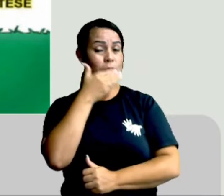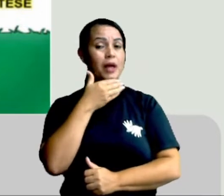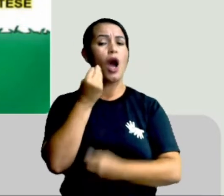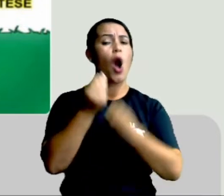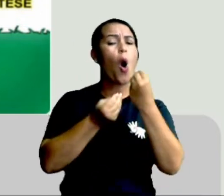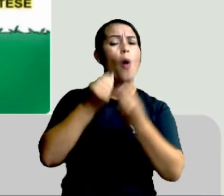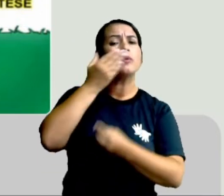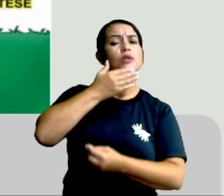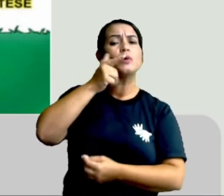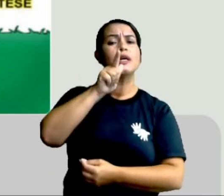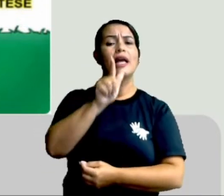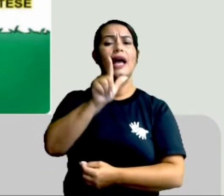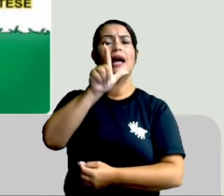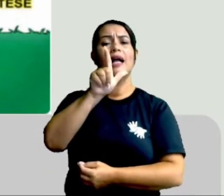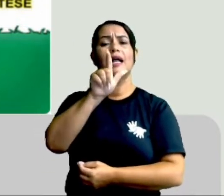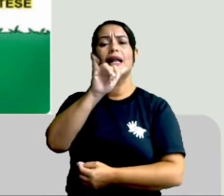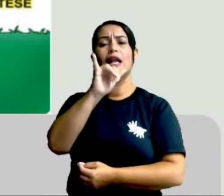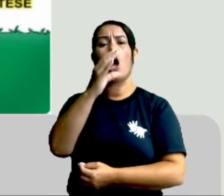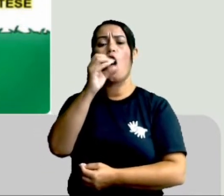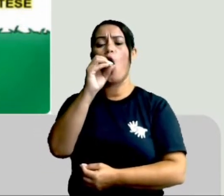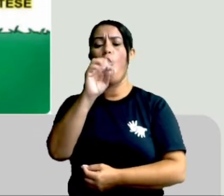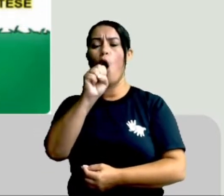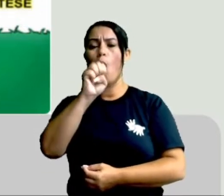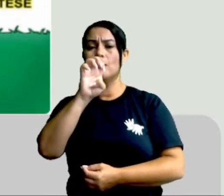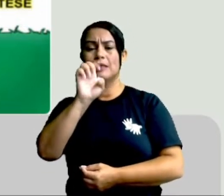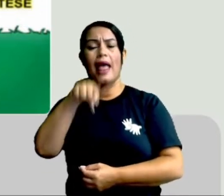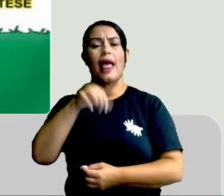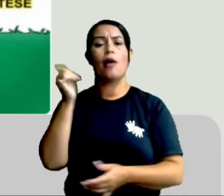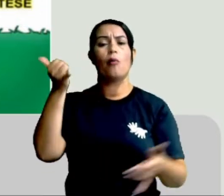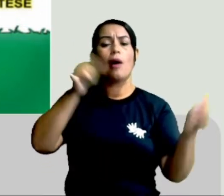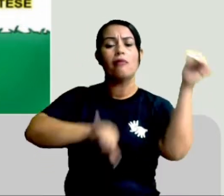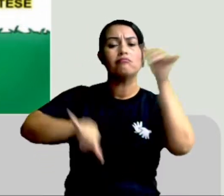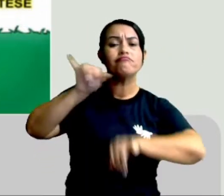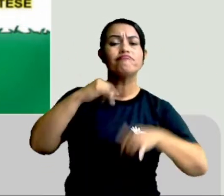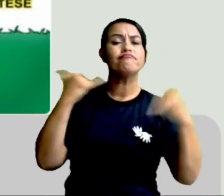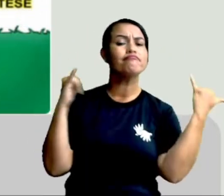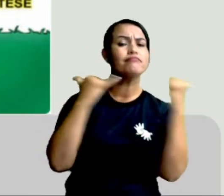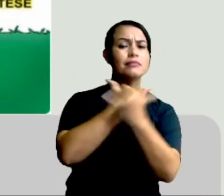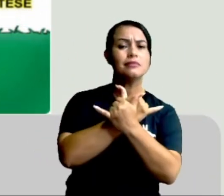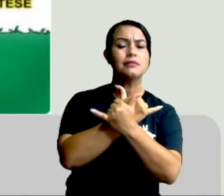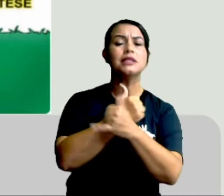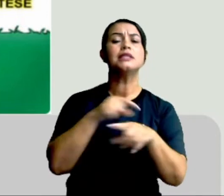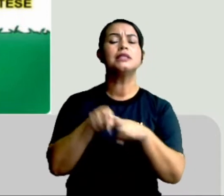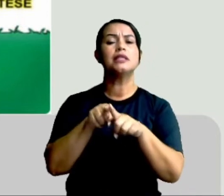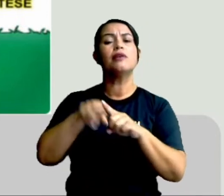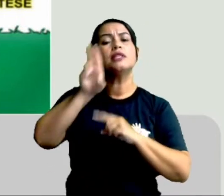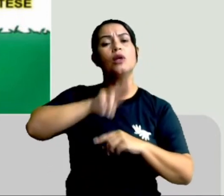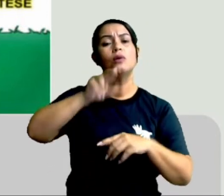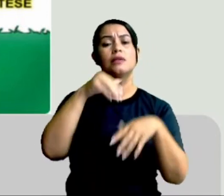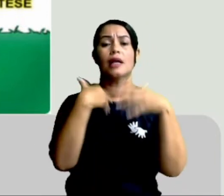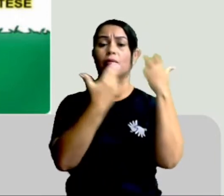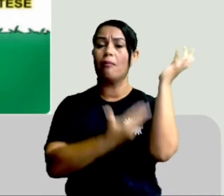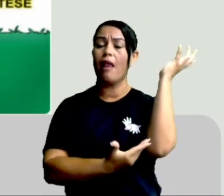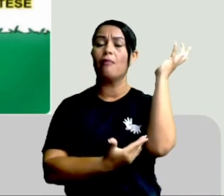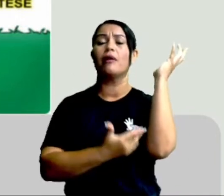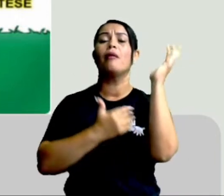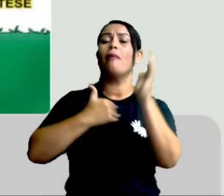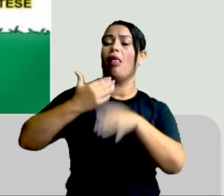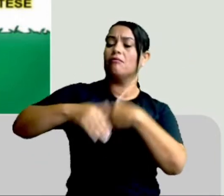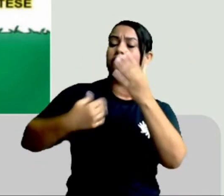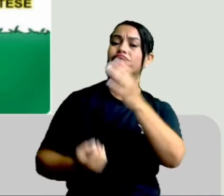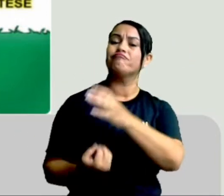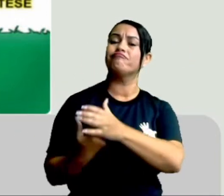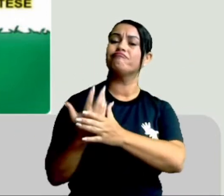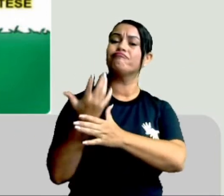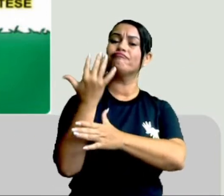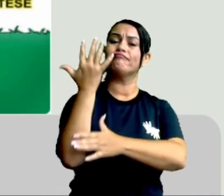esse açúcar vai ser a energia que vai ser utilizada, a energia química utilizada por essa planta para se